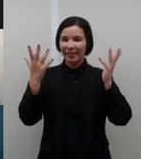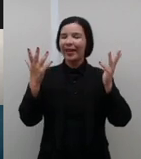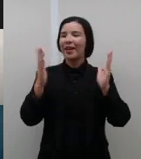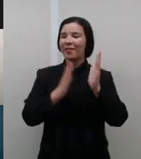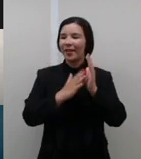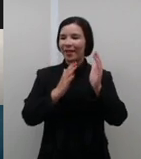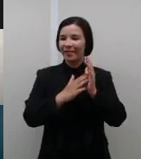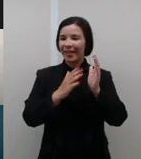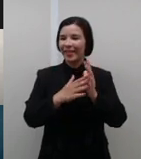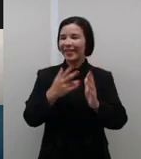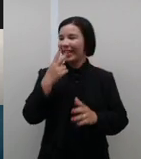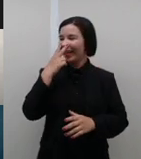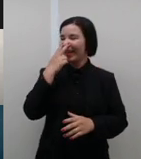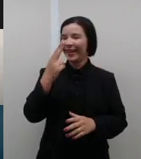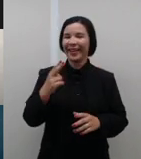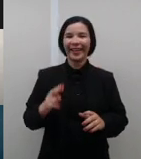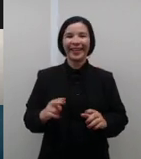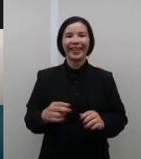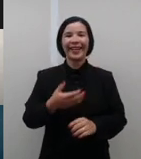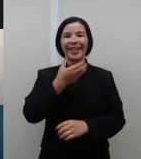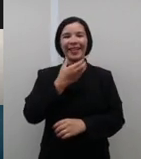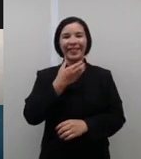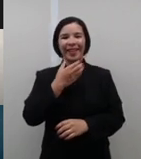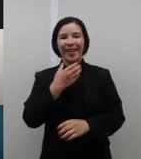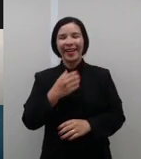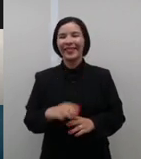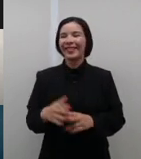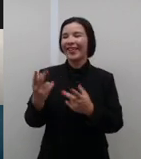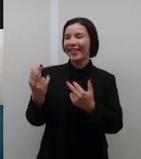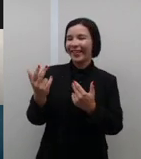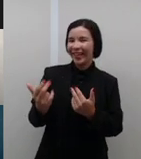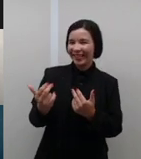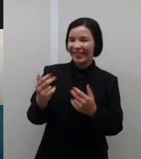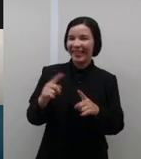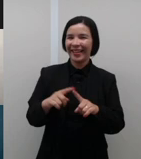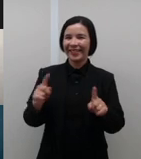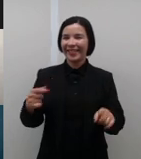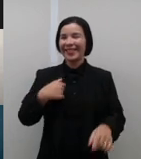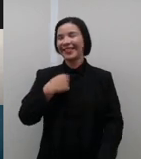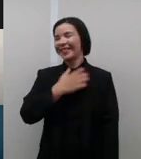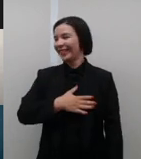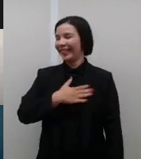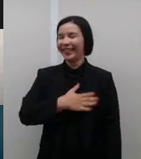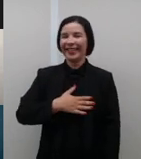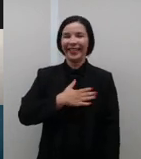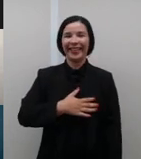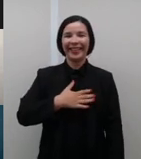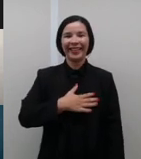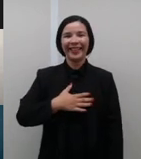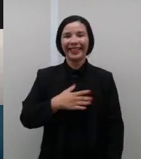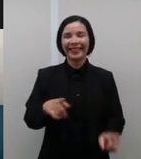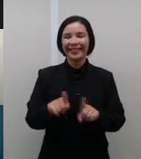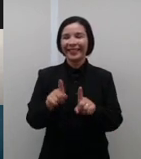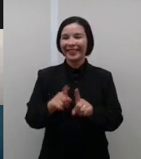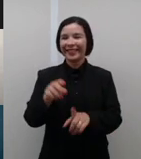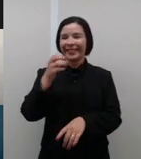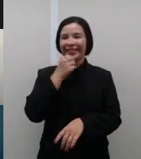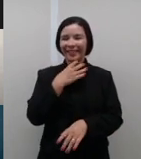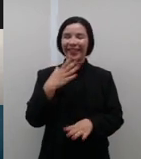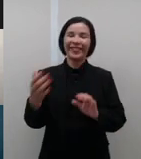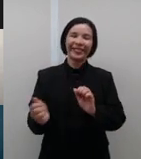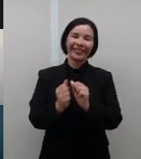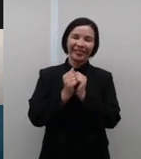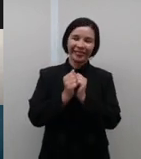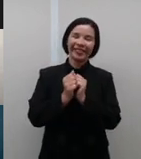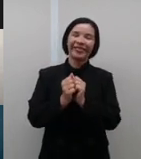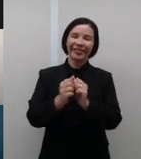velhos, né? Estão iguaizinhos, mas eu gostaria de dizer que é sempre muito bom contar com todos aqui, contar com